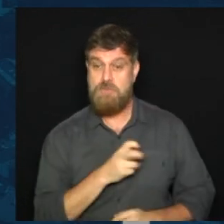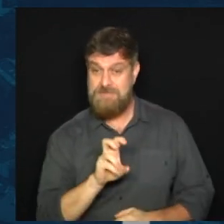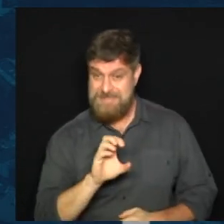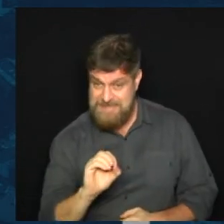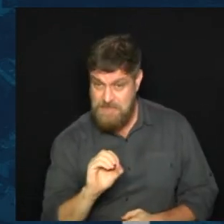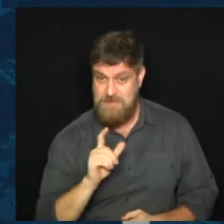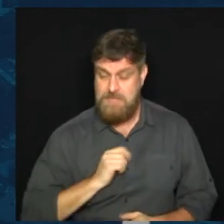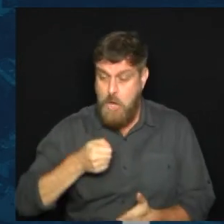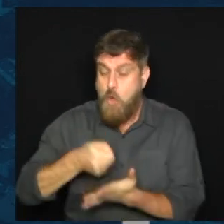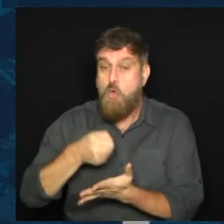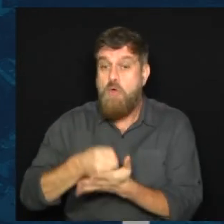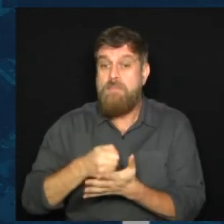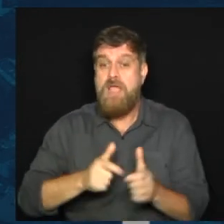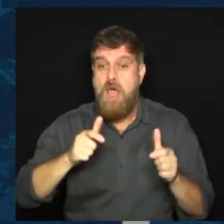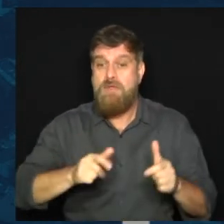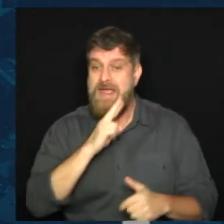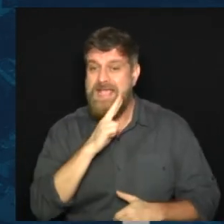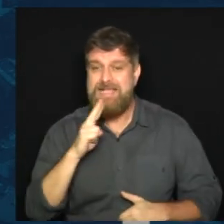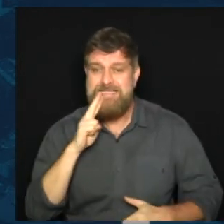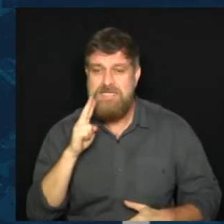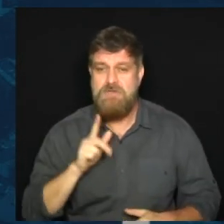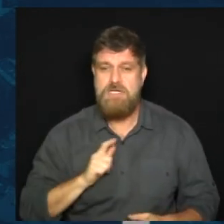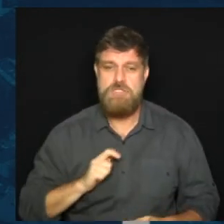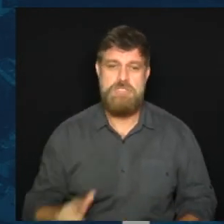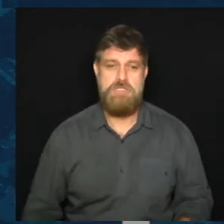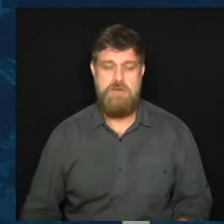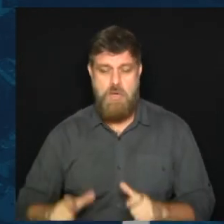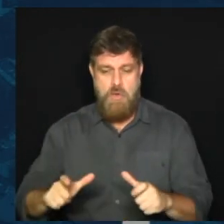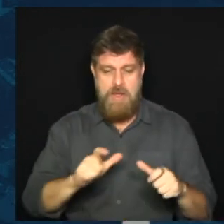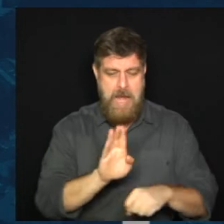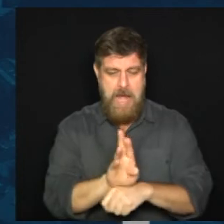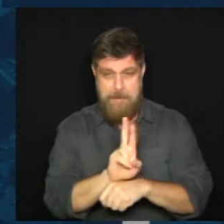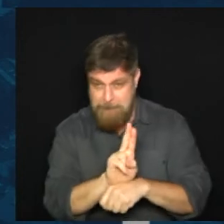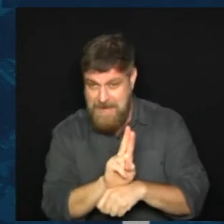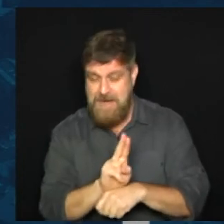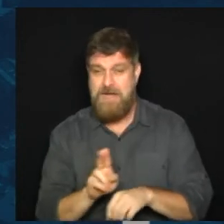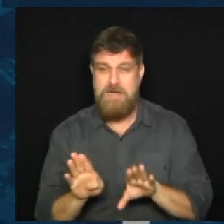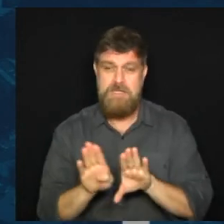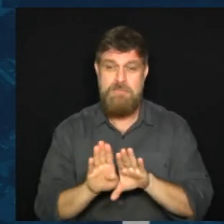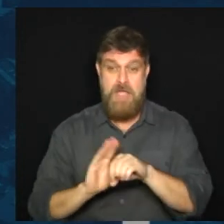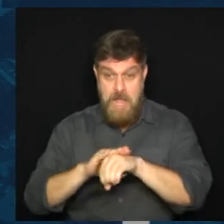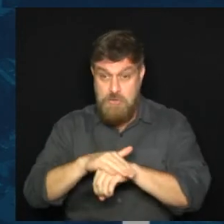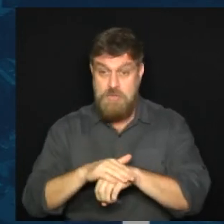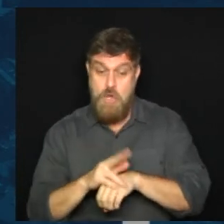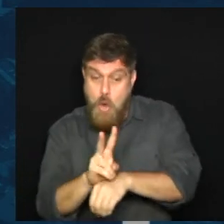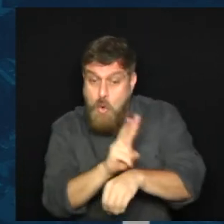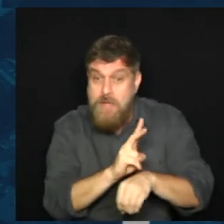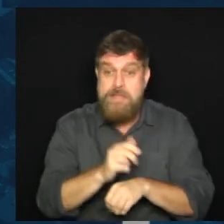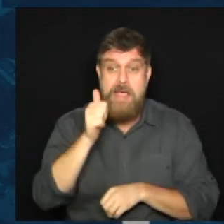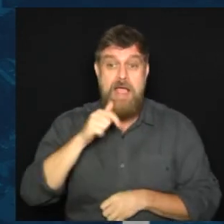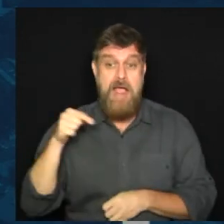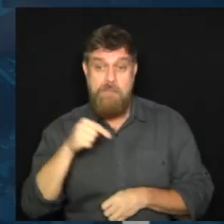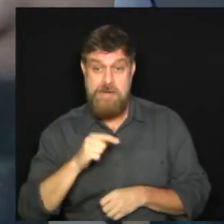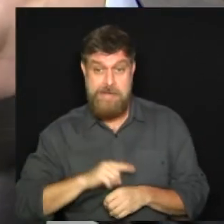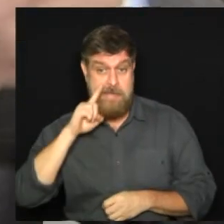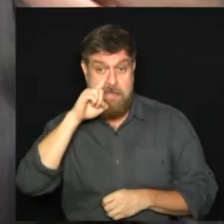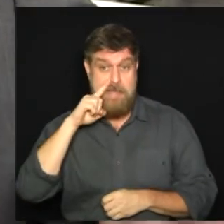obriga bares, restaurantes, casas noturnas e similares a adotarem medidas de proteção à mulher em situação de